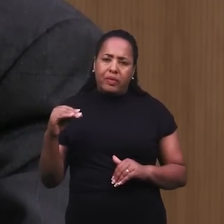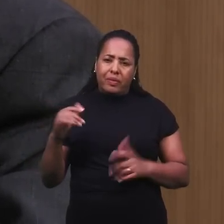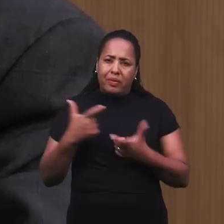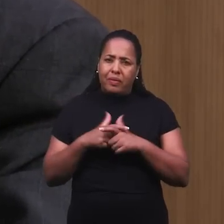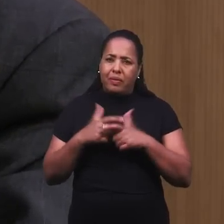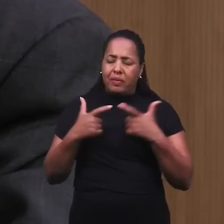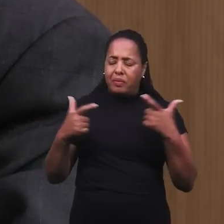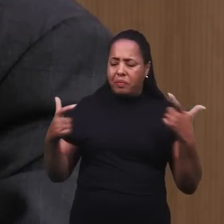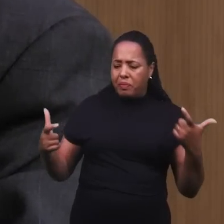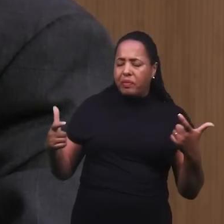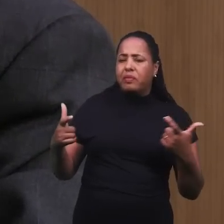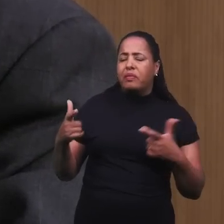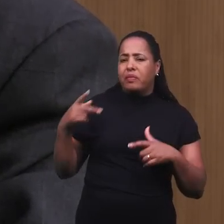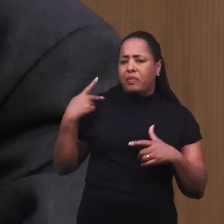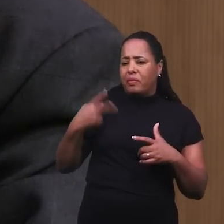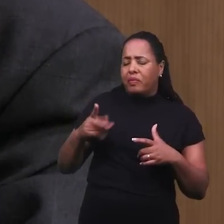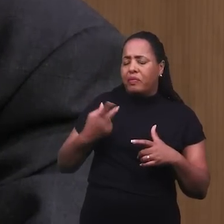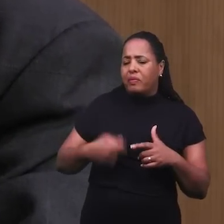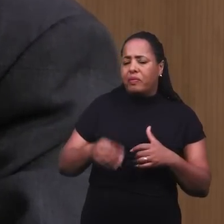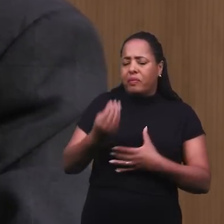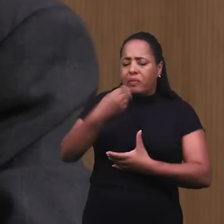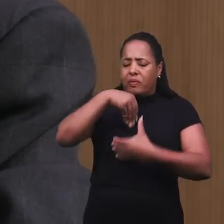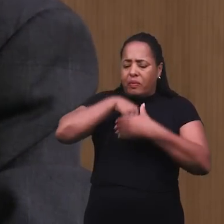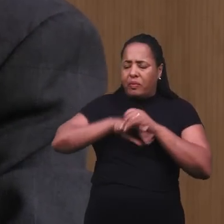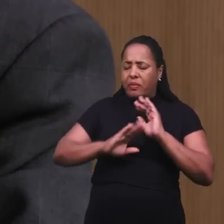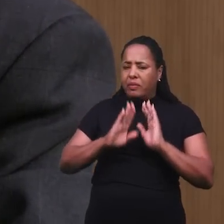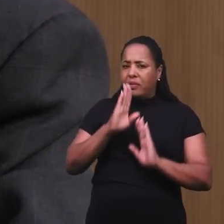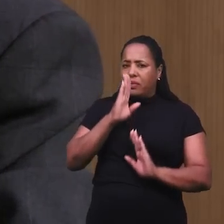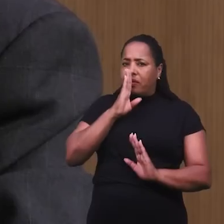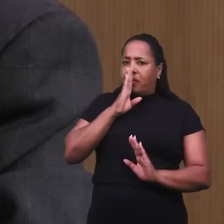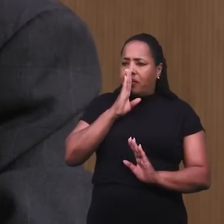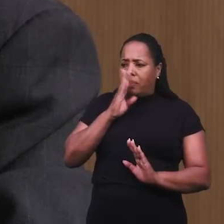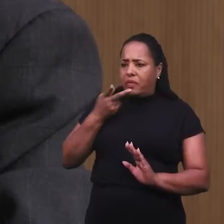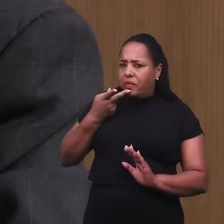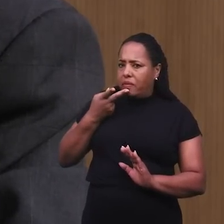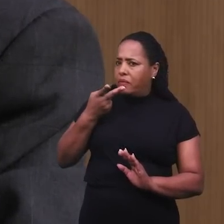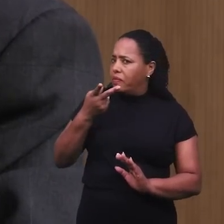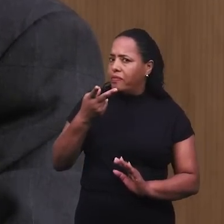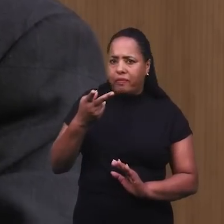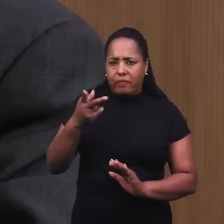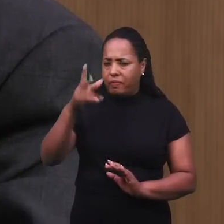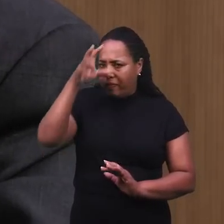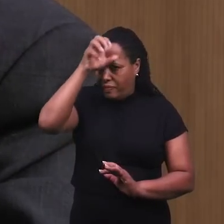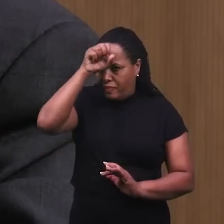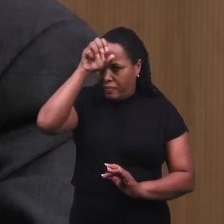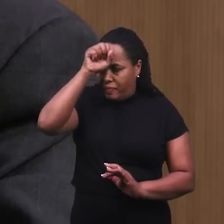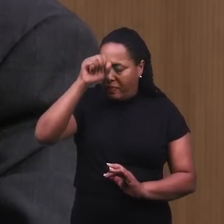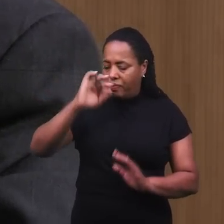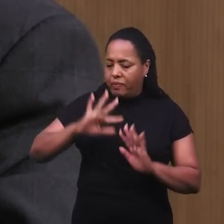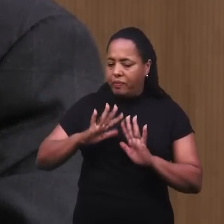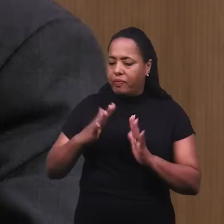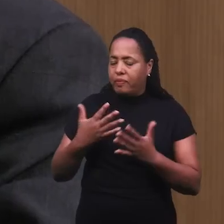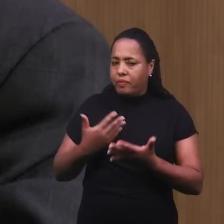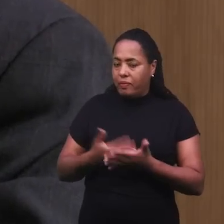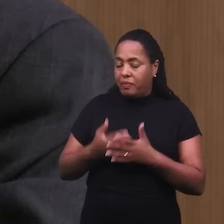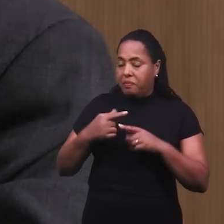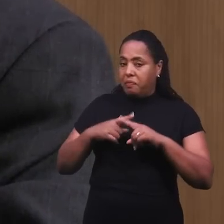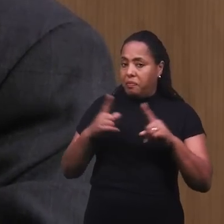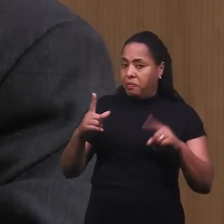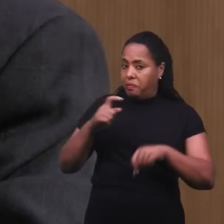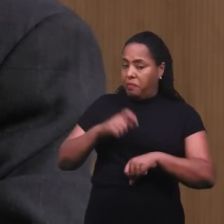muitos deles são introspectivos. Eles não falam aquilo que aprenderam na escola. Mas quando nós instigamos, né,